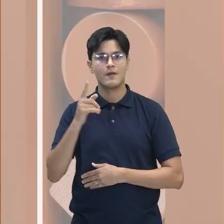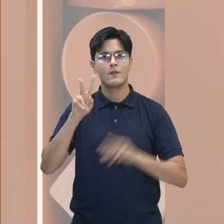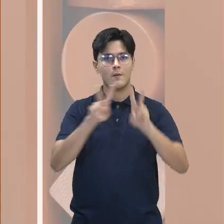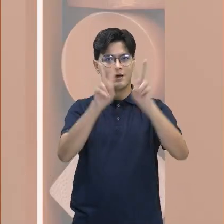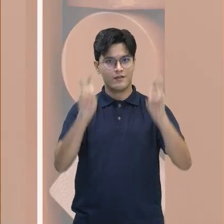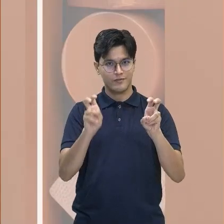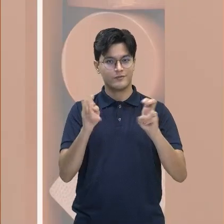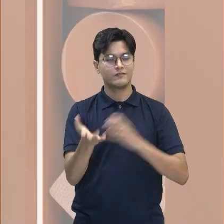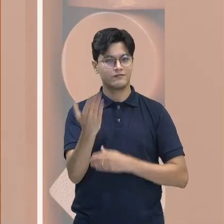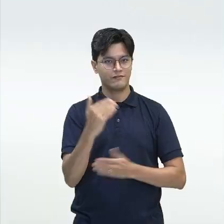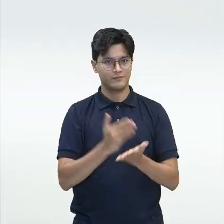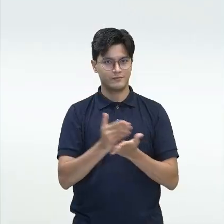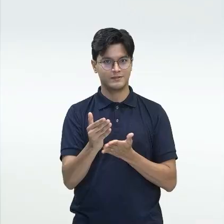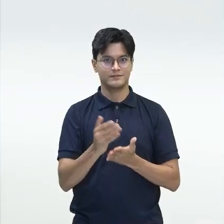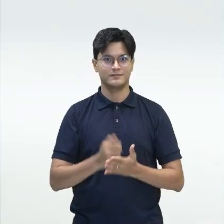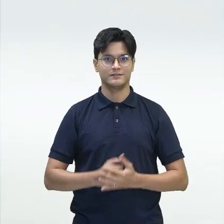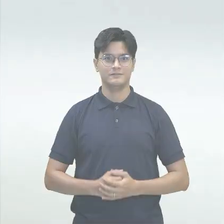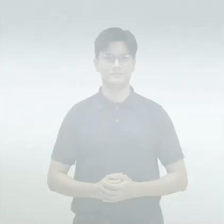vai de conteúdo.